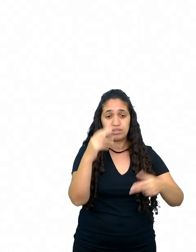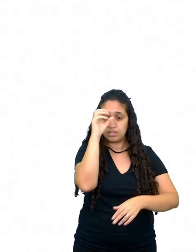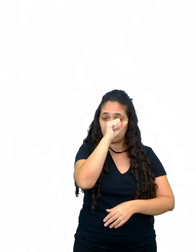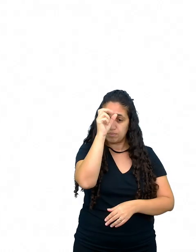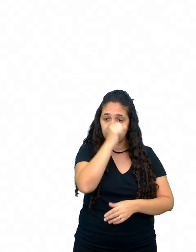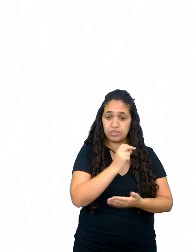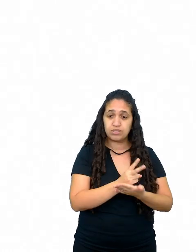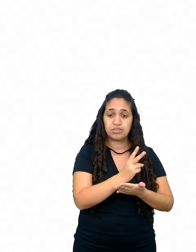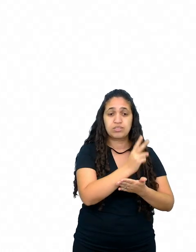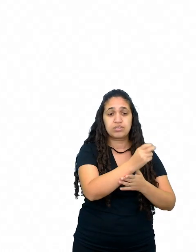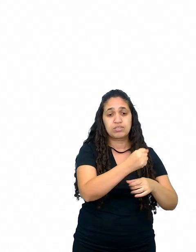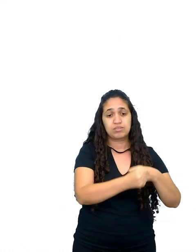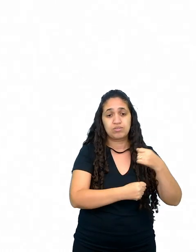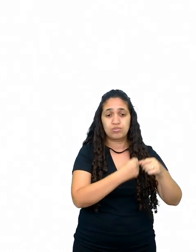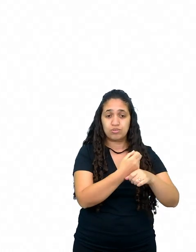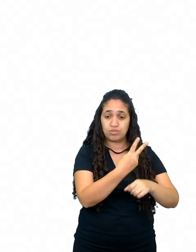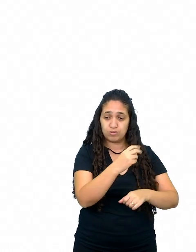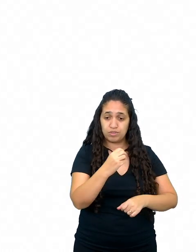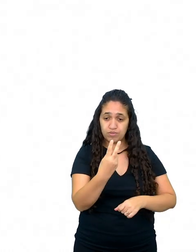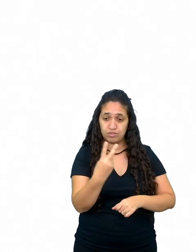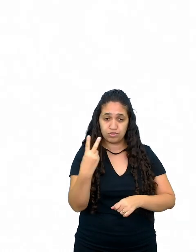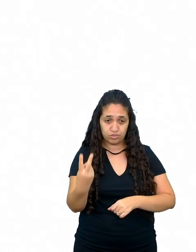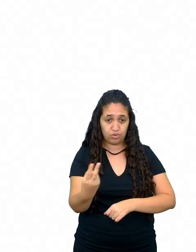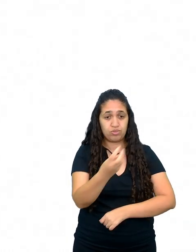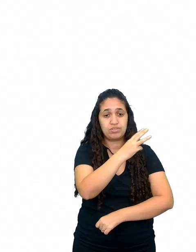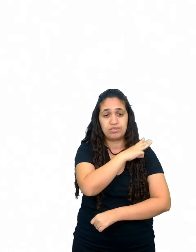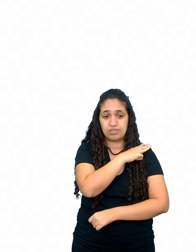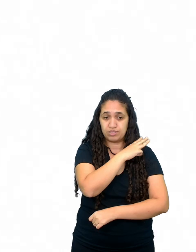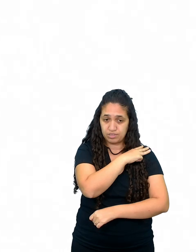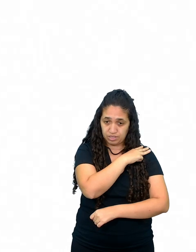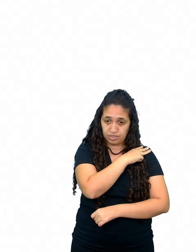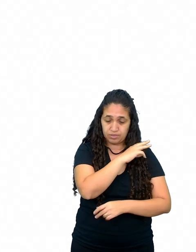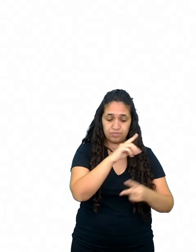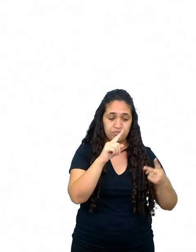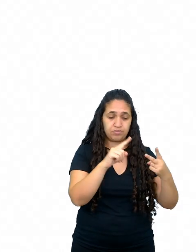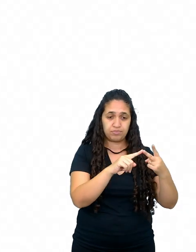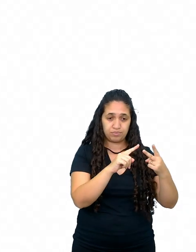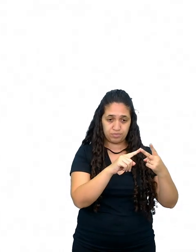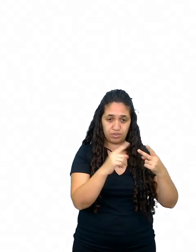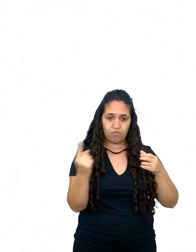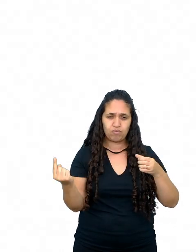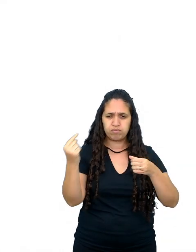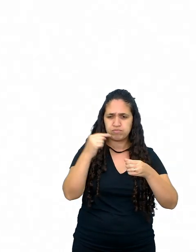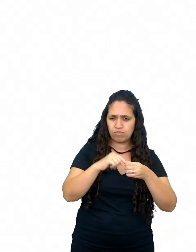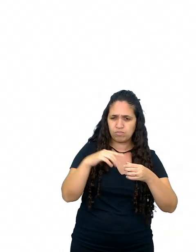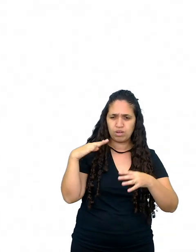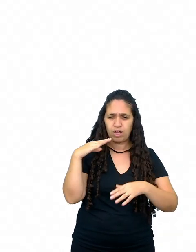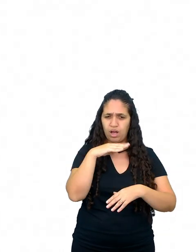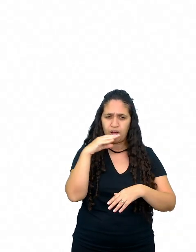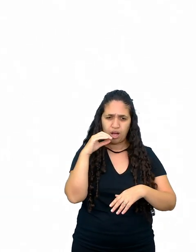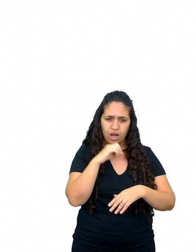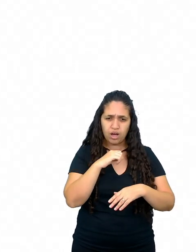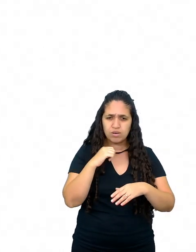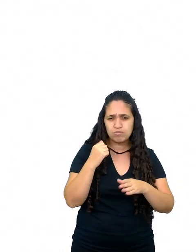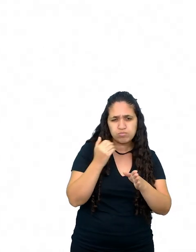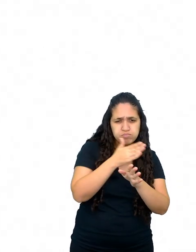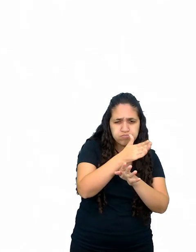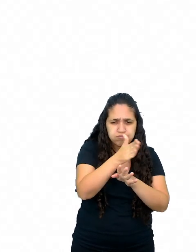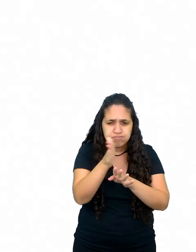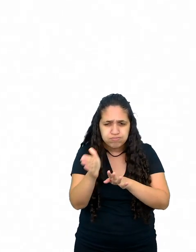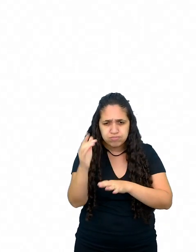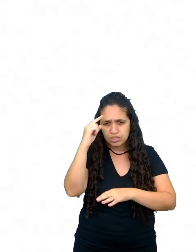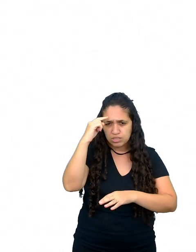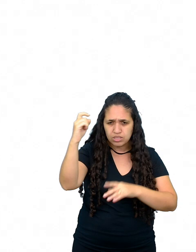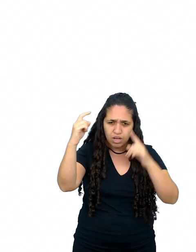Sempre, 2022, da terceira série do ensino médio. Retomar brevemente as principais ideias